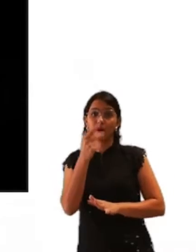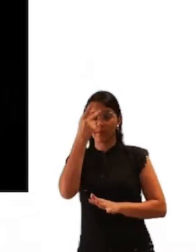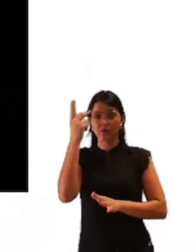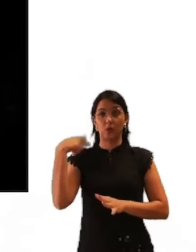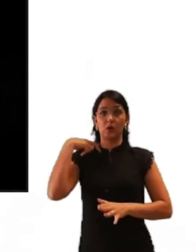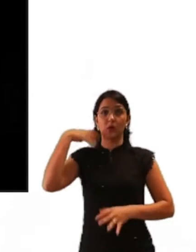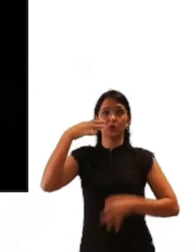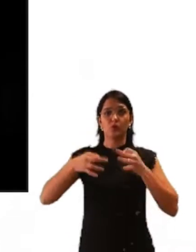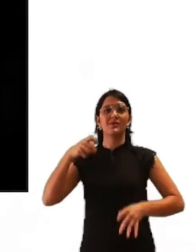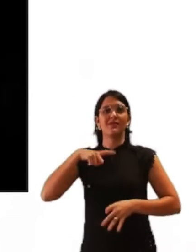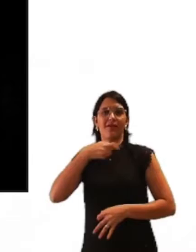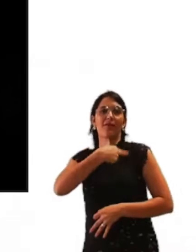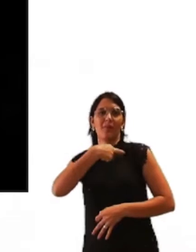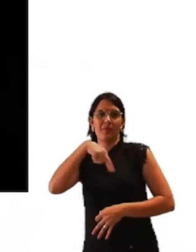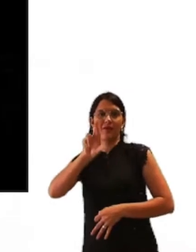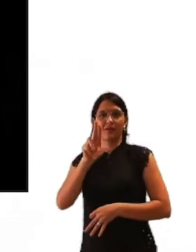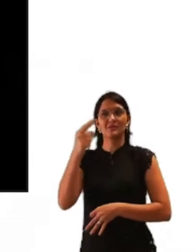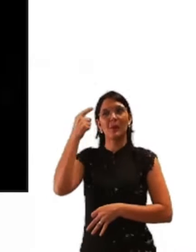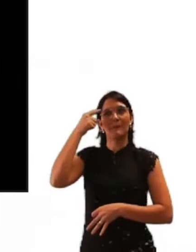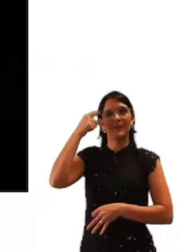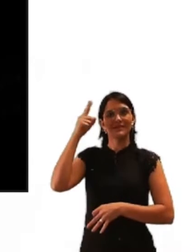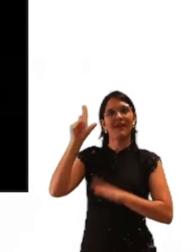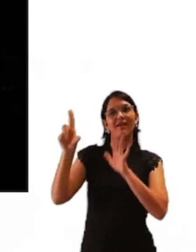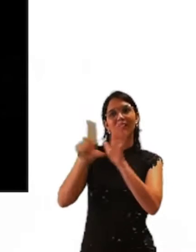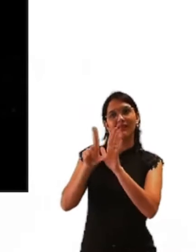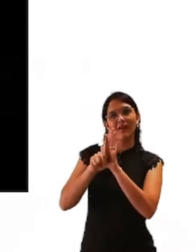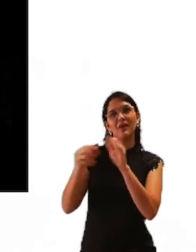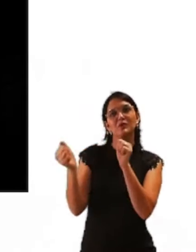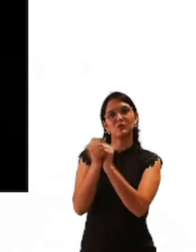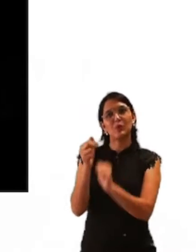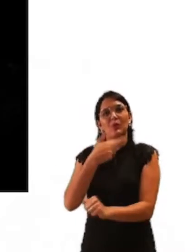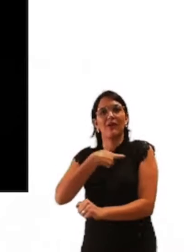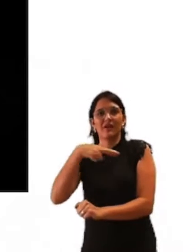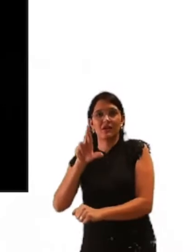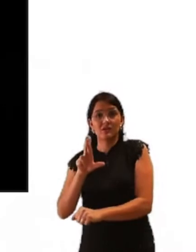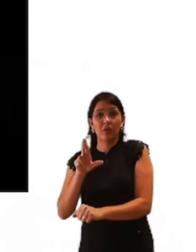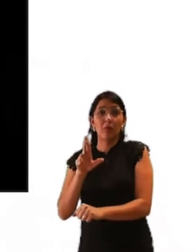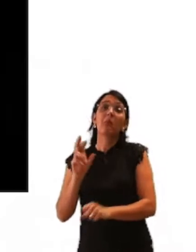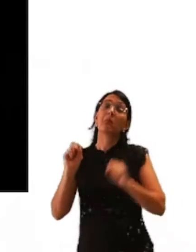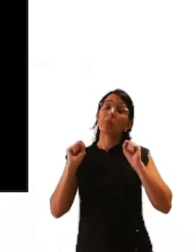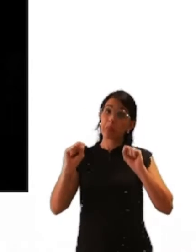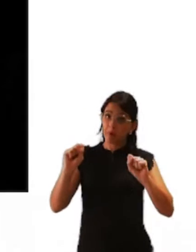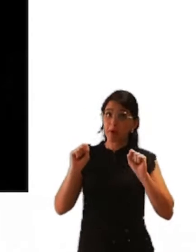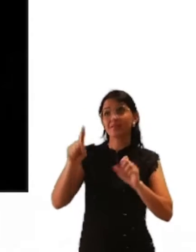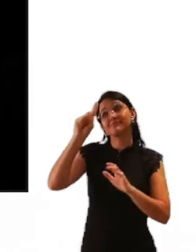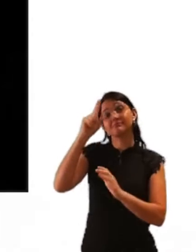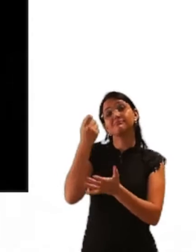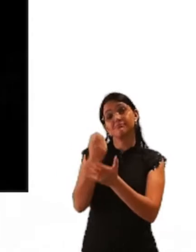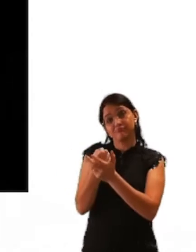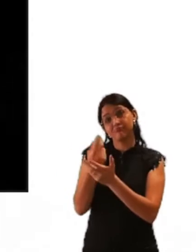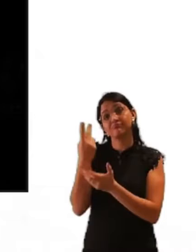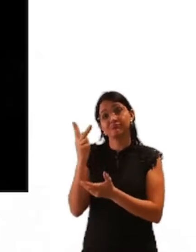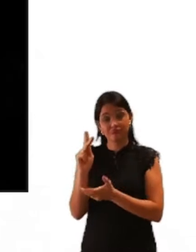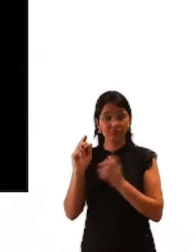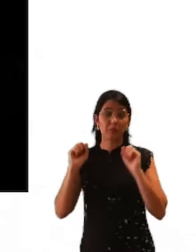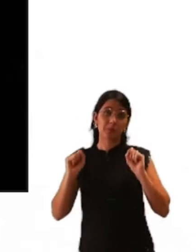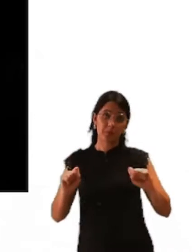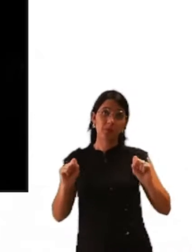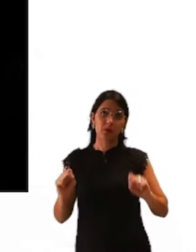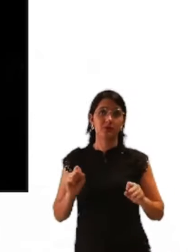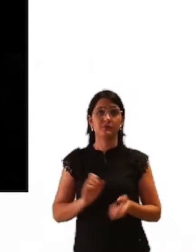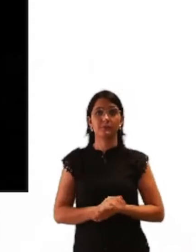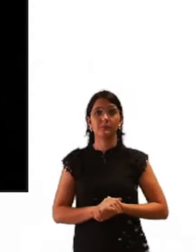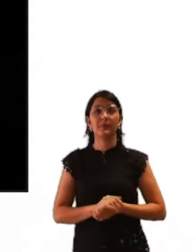concepção ortodoxa, e aí isso pode influenciar na sua tomada de decisão? Pode influenciar. E ele